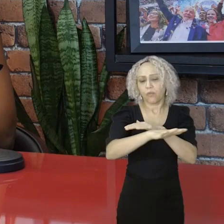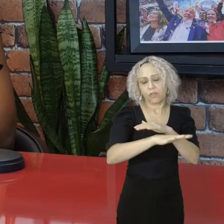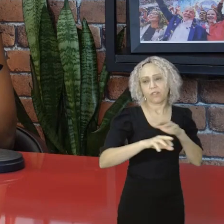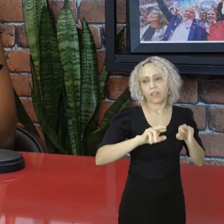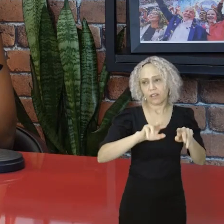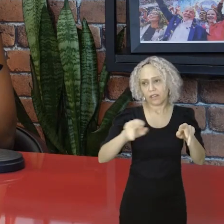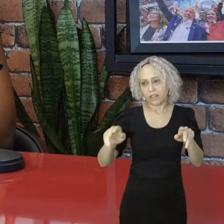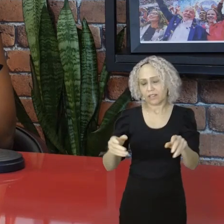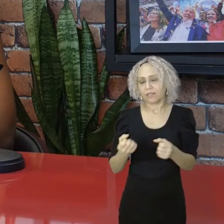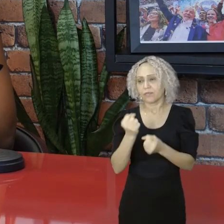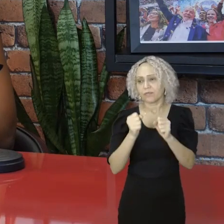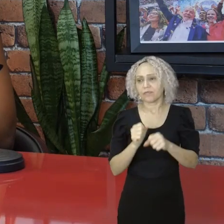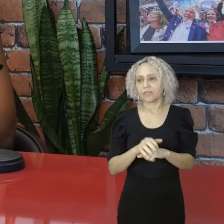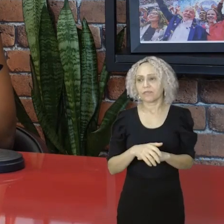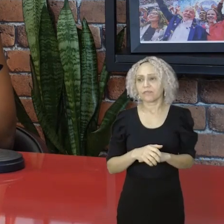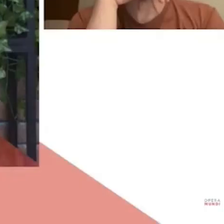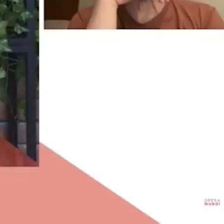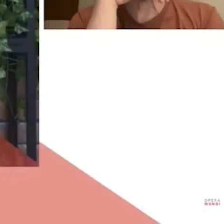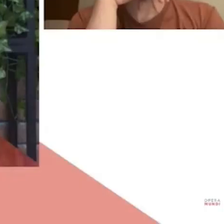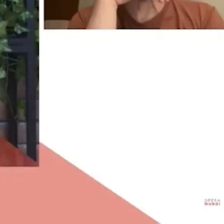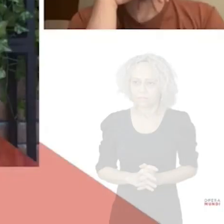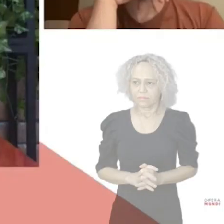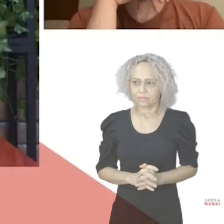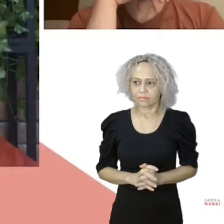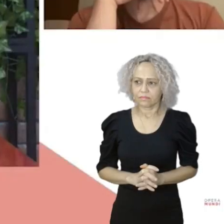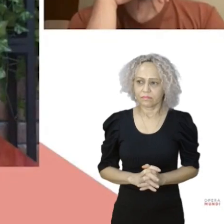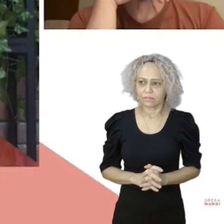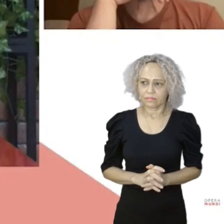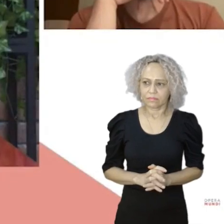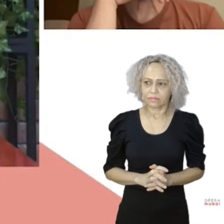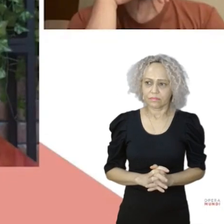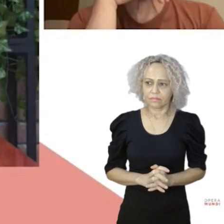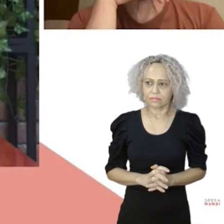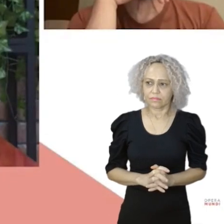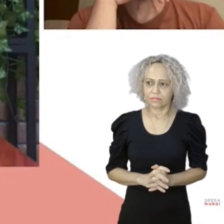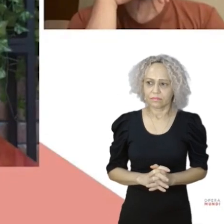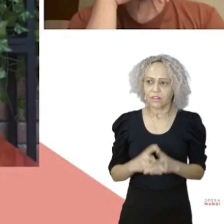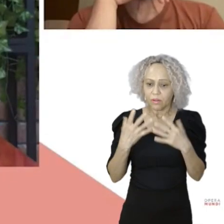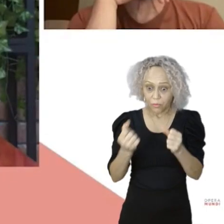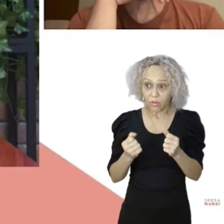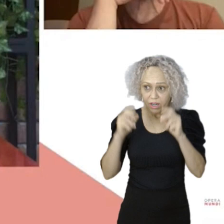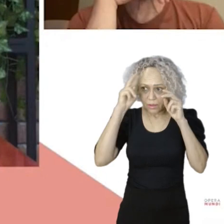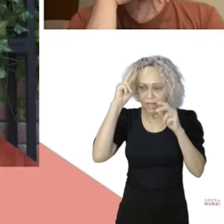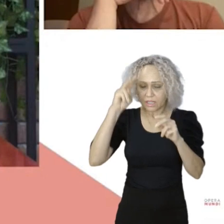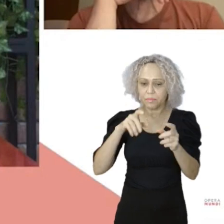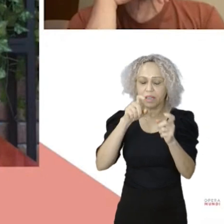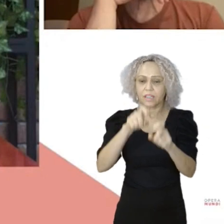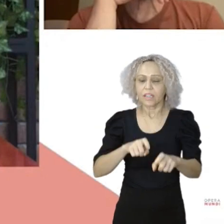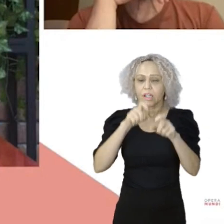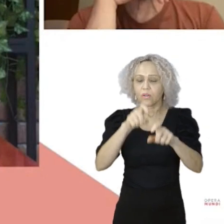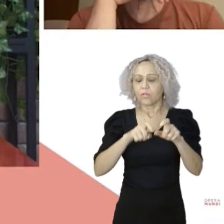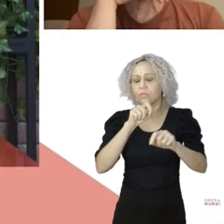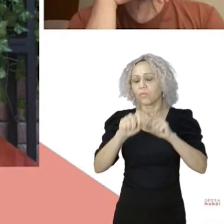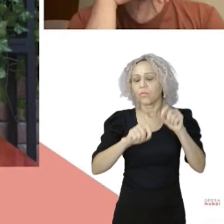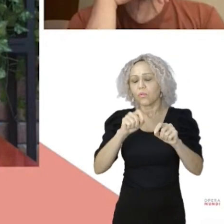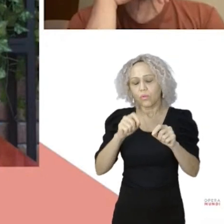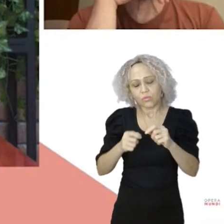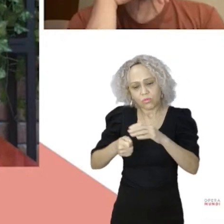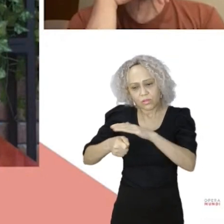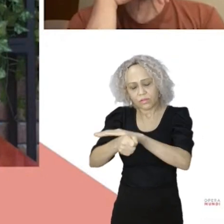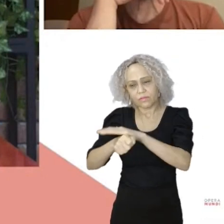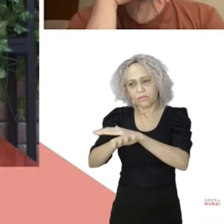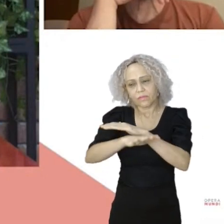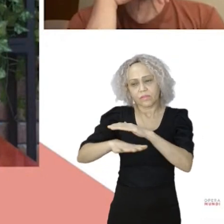investimentos em diferentes áreas produtivas. E vamos lembrar também que a agricultura ela é altamente subsidiada pelo